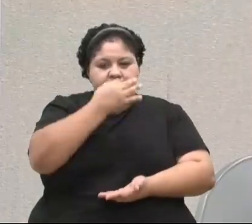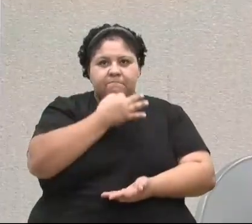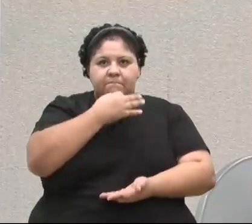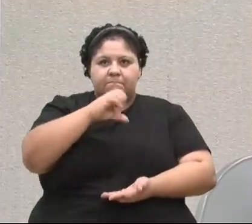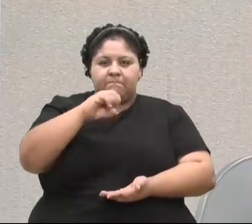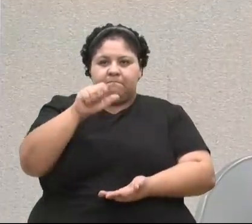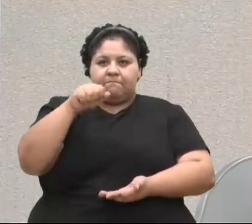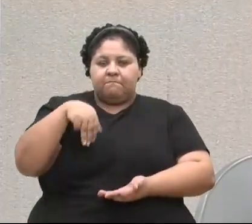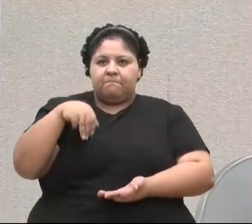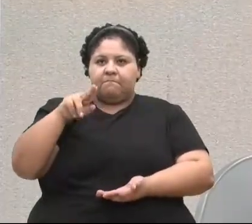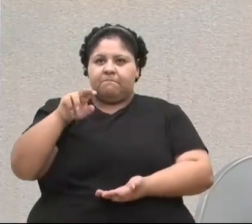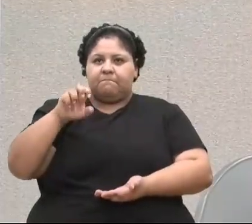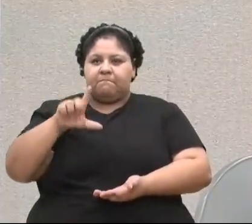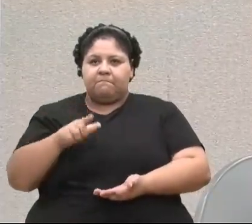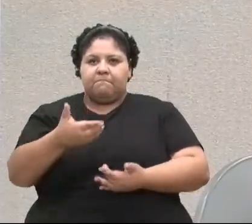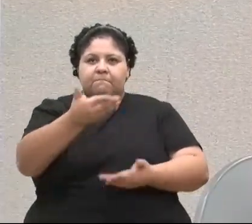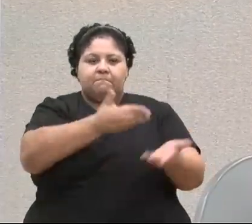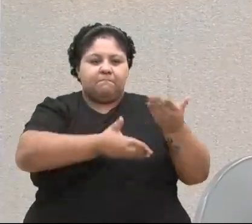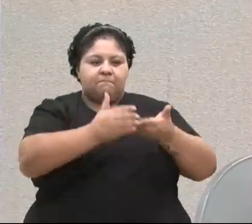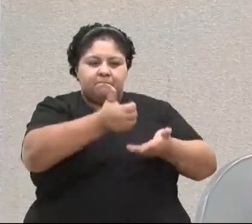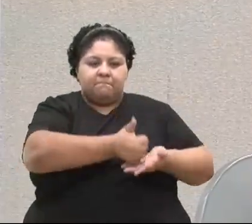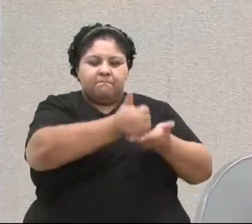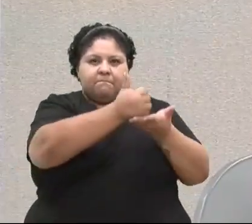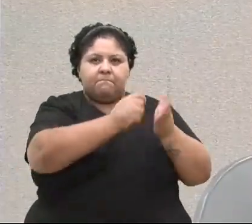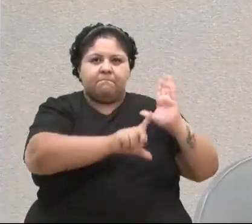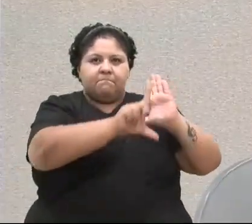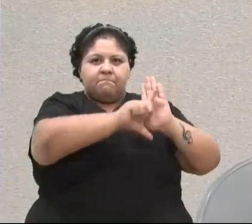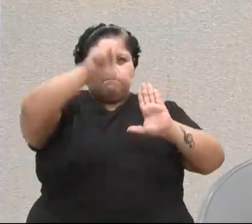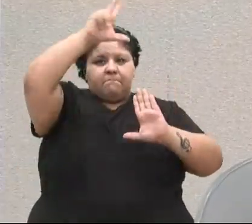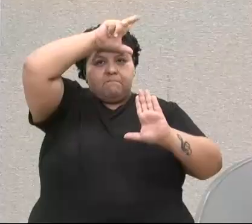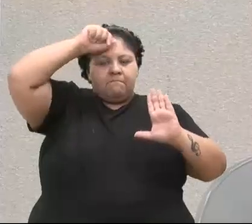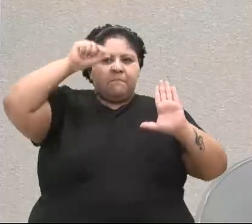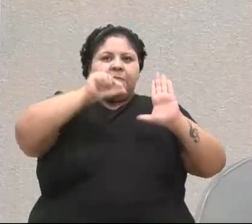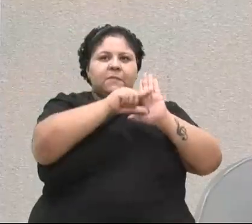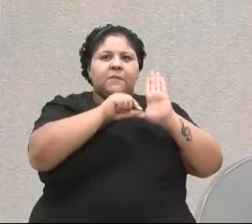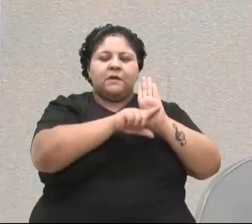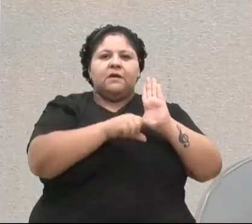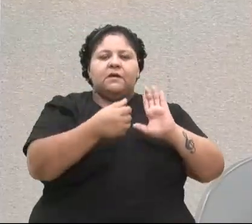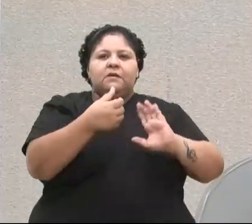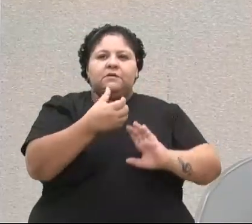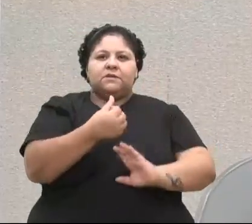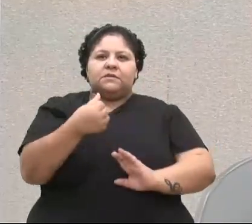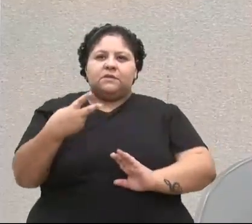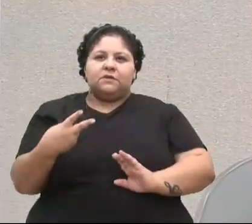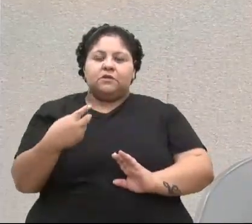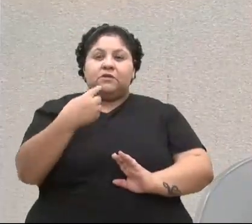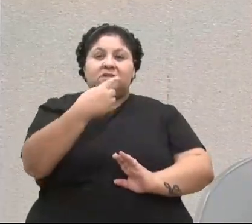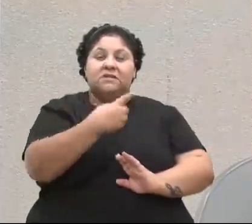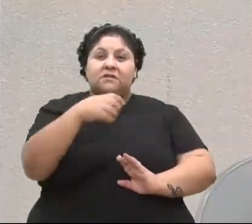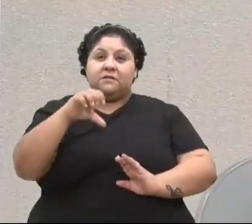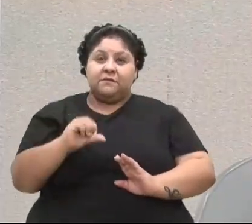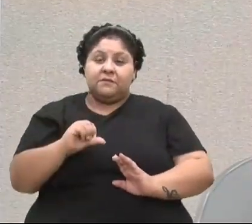Pereira Sodré. A matéria encontra previsão na Lei Orgânica Municipal, artigo 62, inciso 19, que dispõe ser de